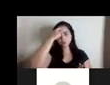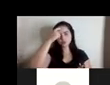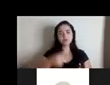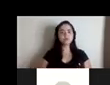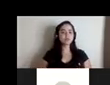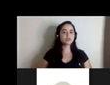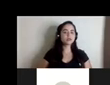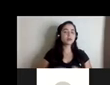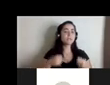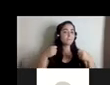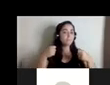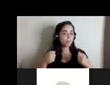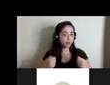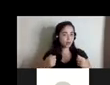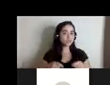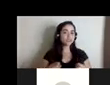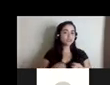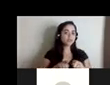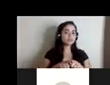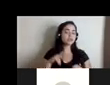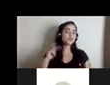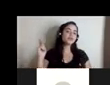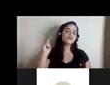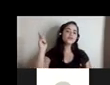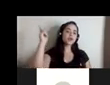o poder e os valores.